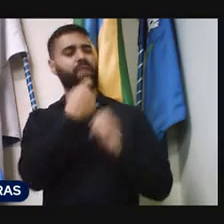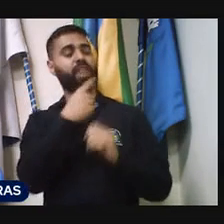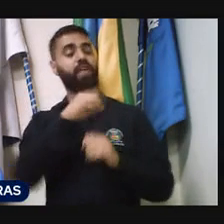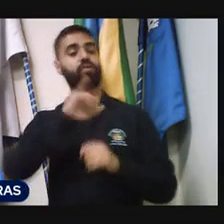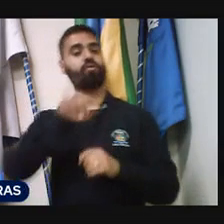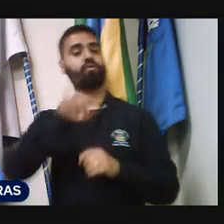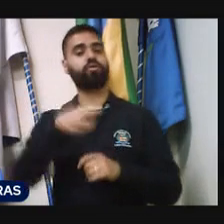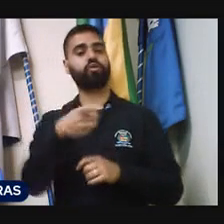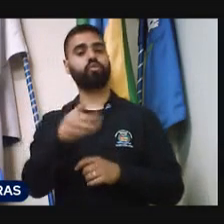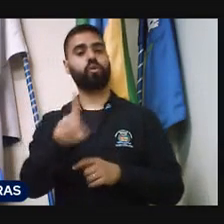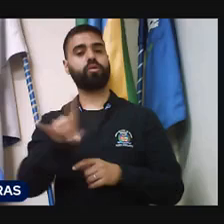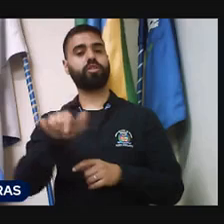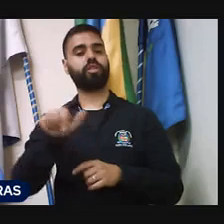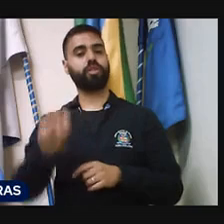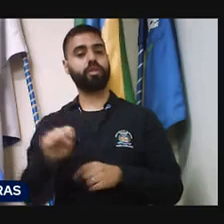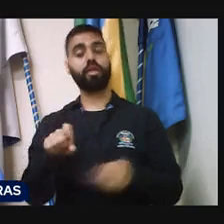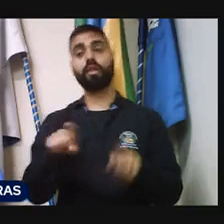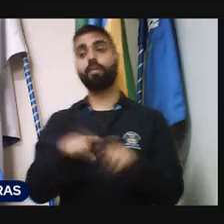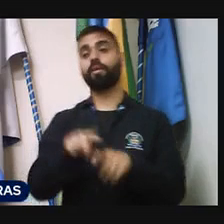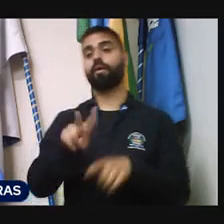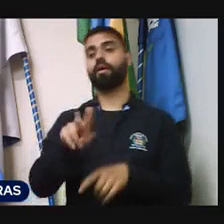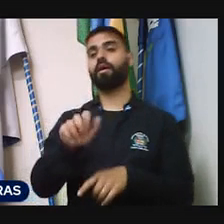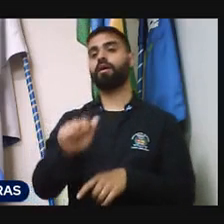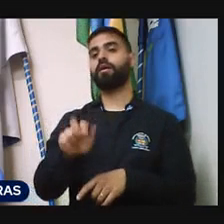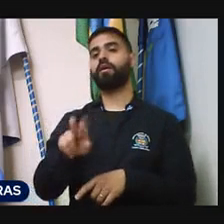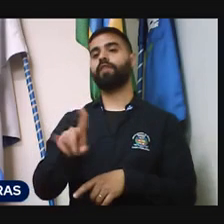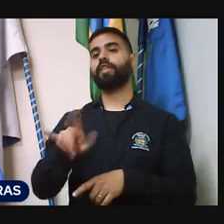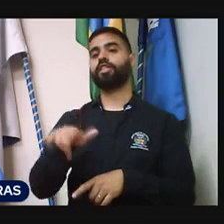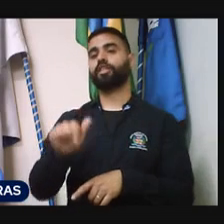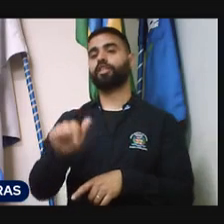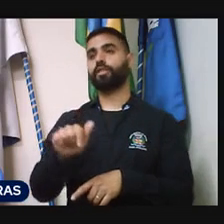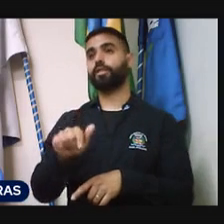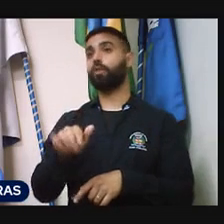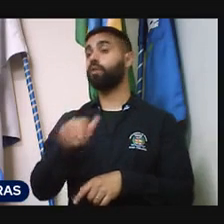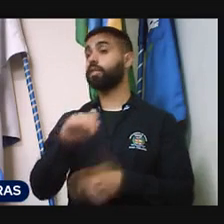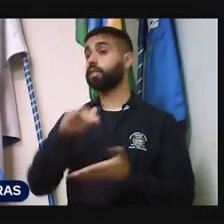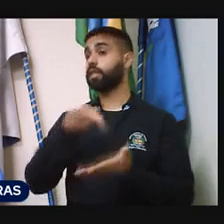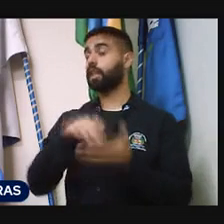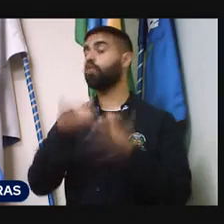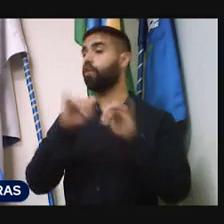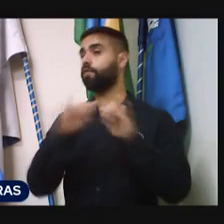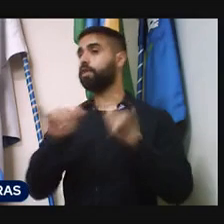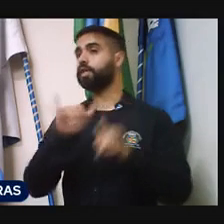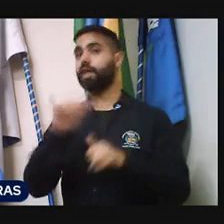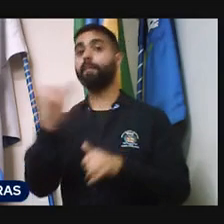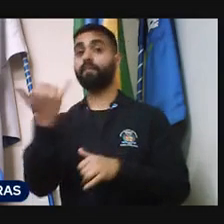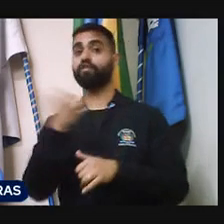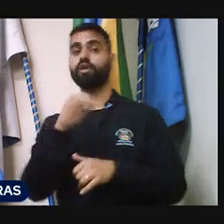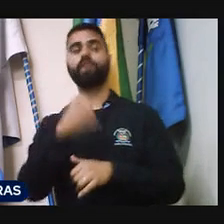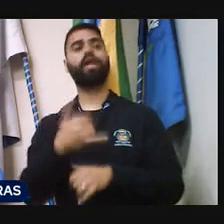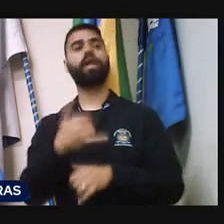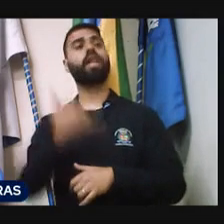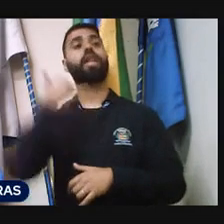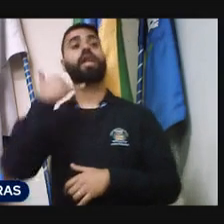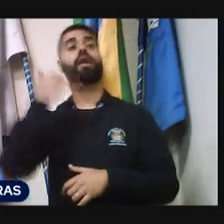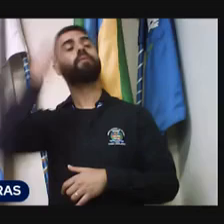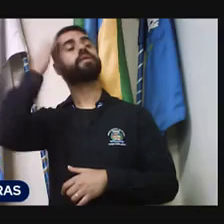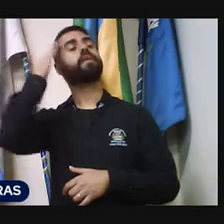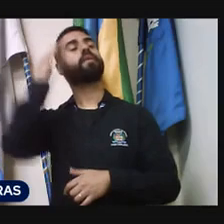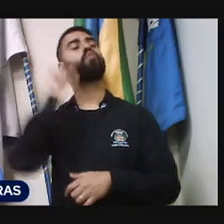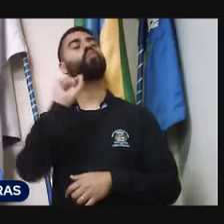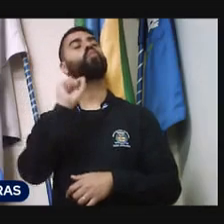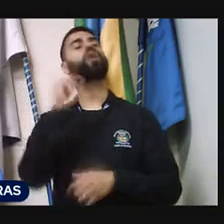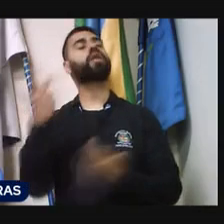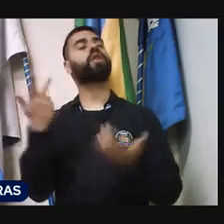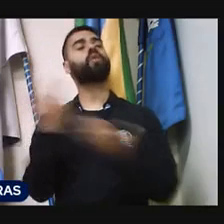Dias perdão e lá na Varginha então a secretária já falou para mim que vai entrar em contato para saber o que